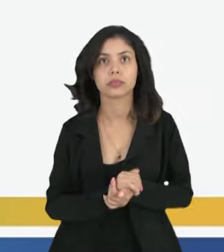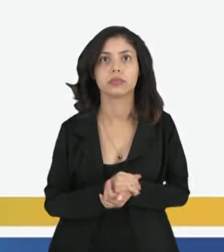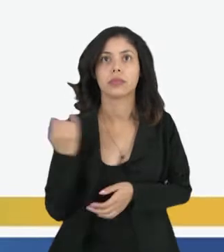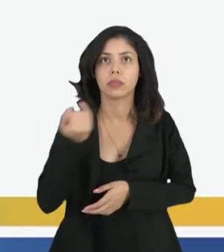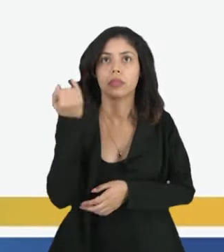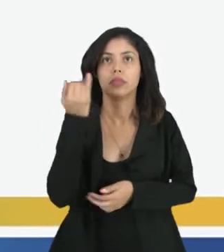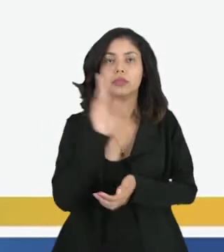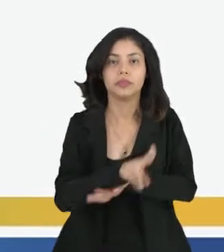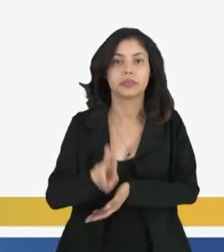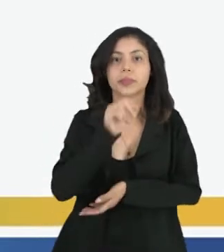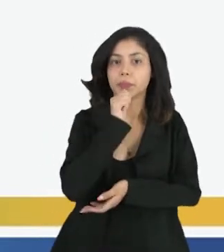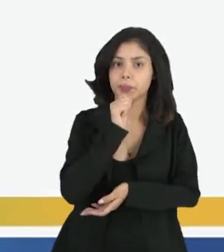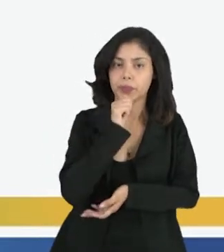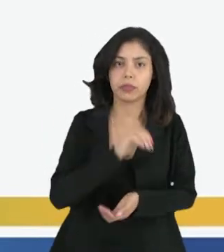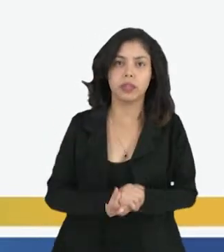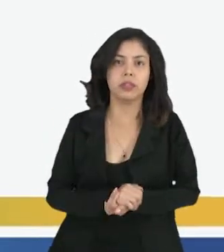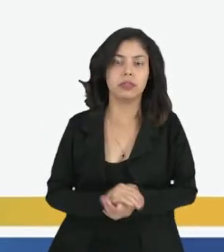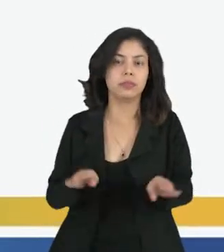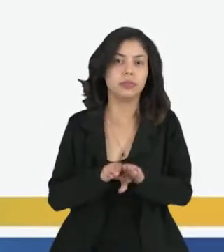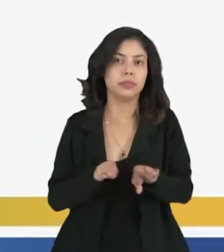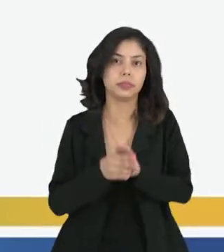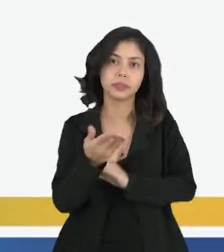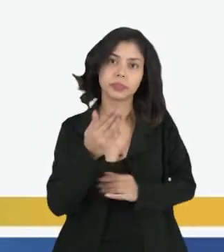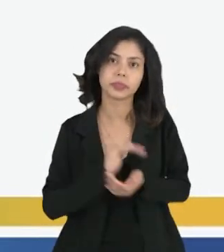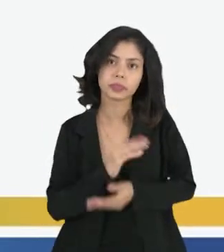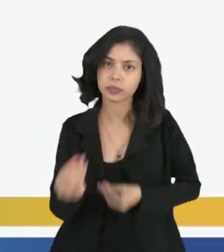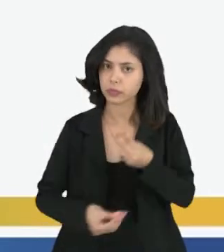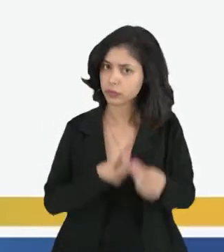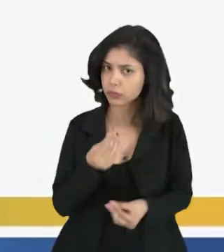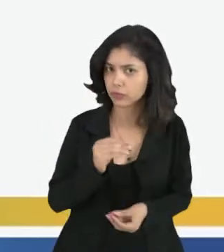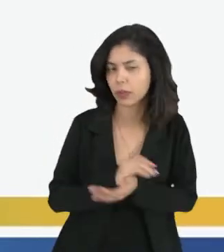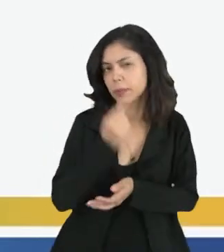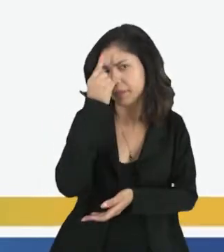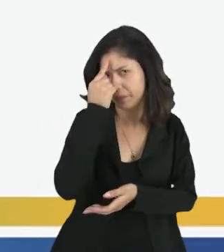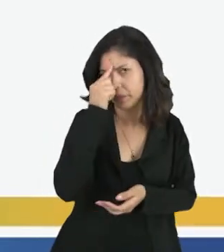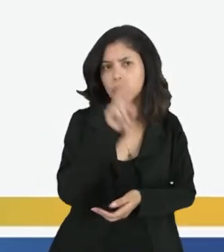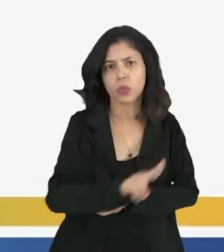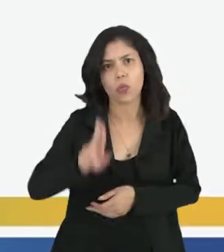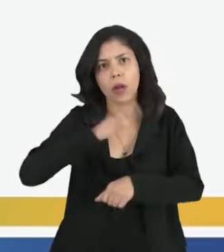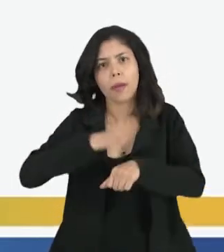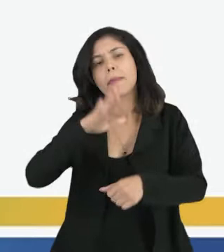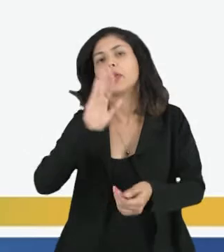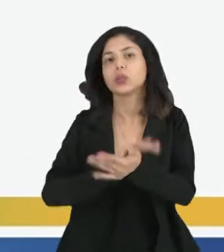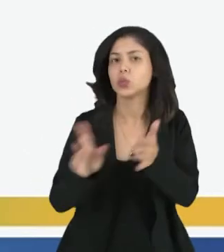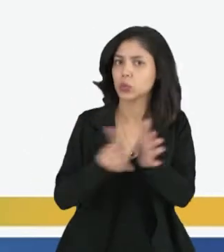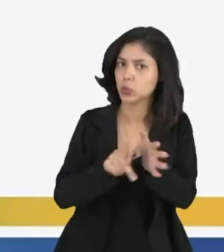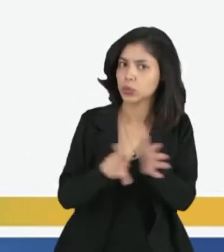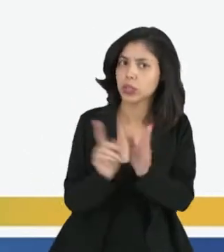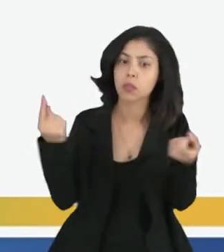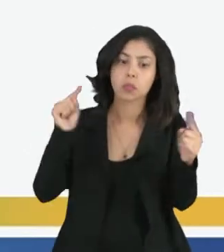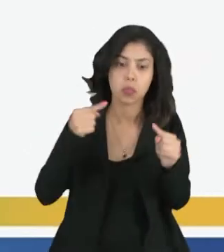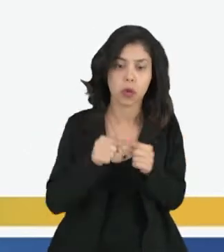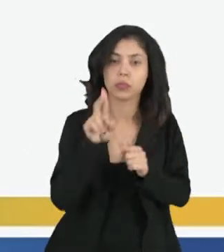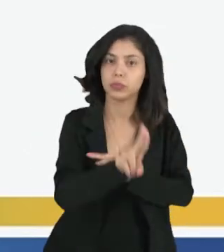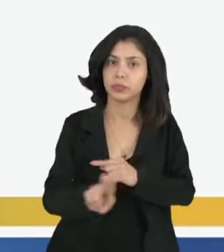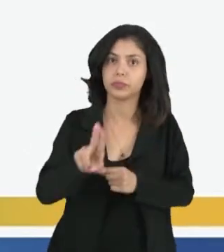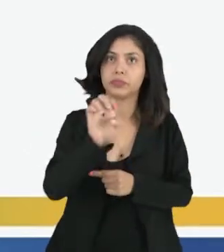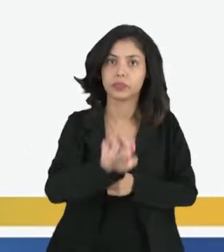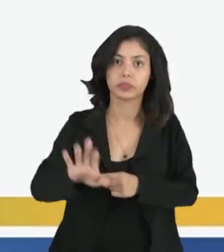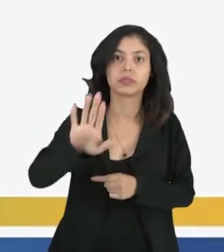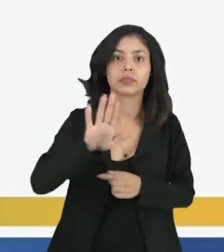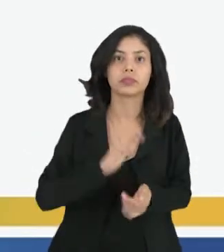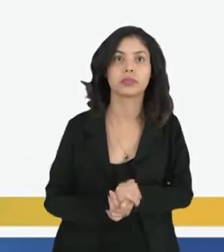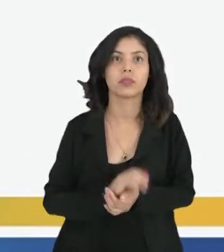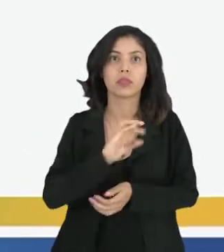importante usar isso aí ainda. Mas comumente se usa mais atualmente a chamada